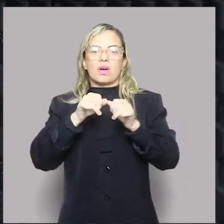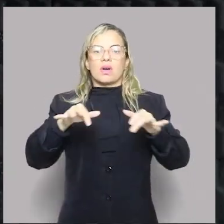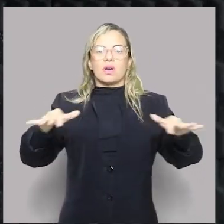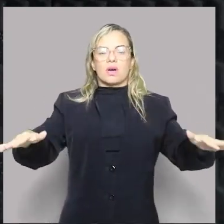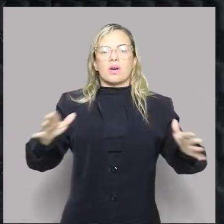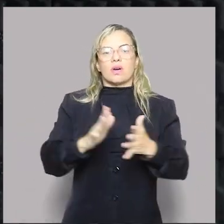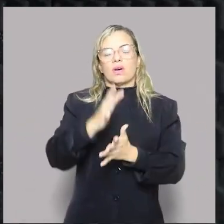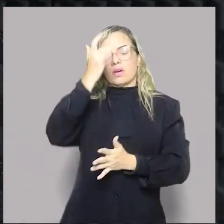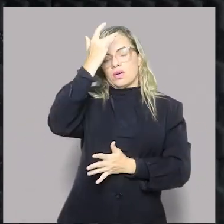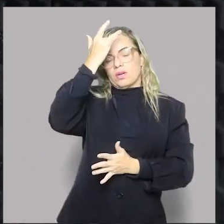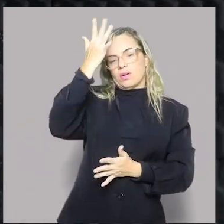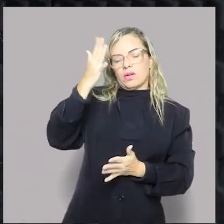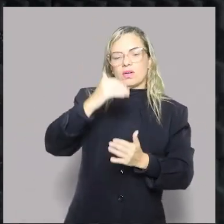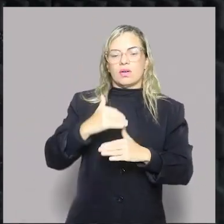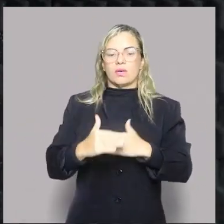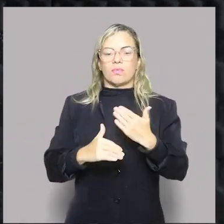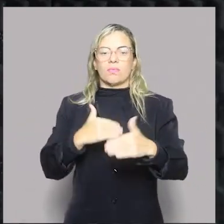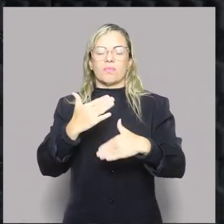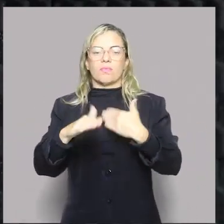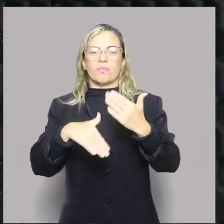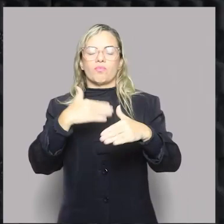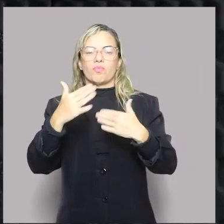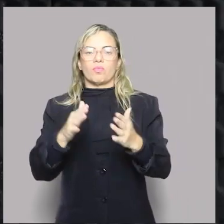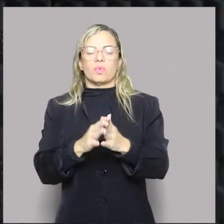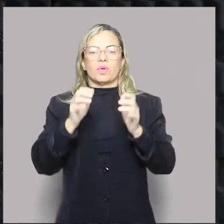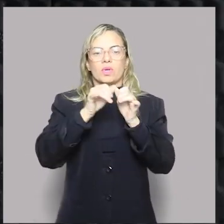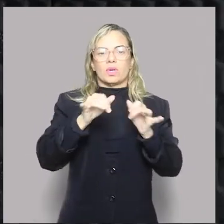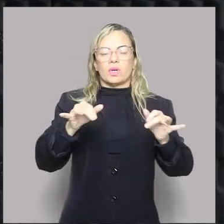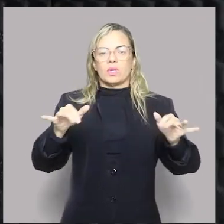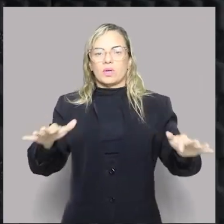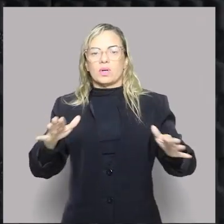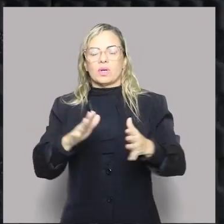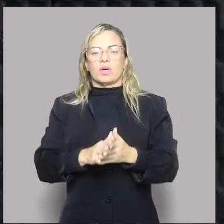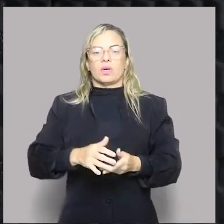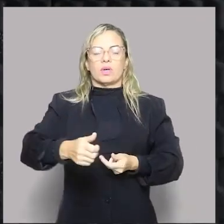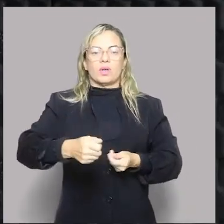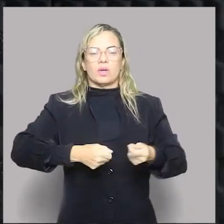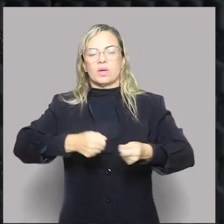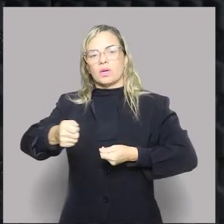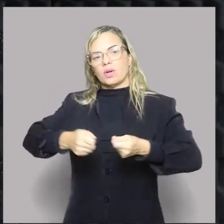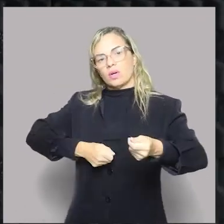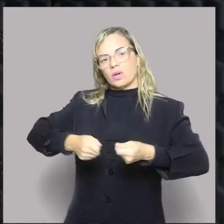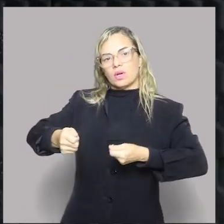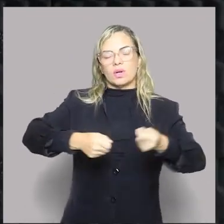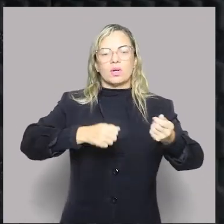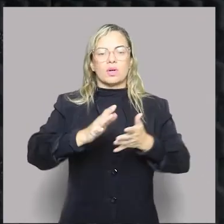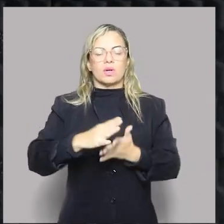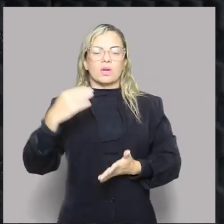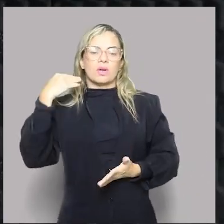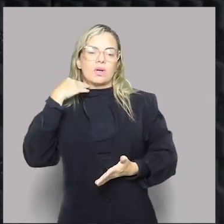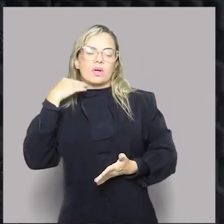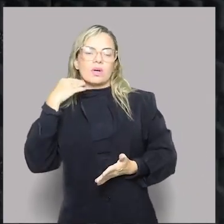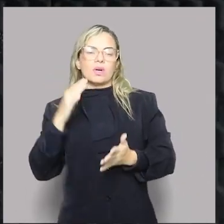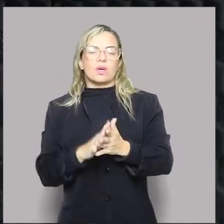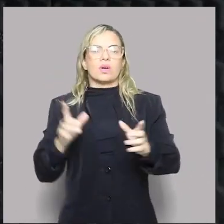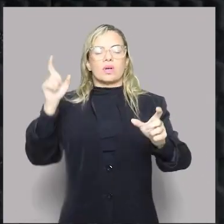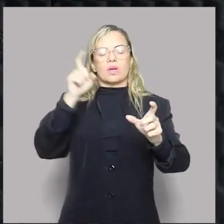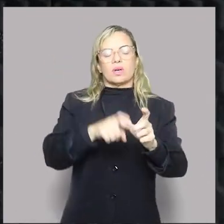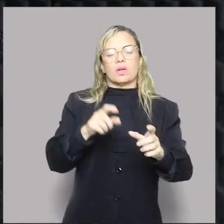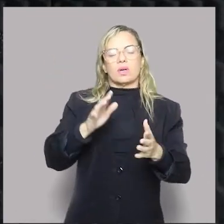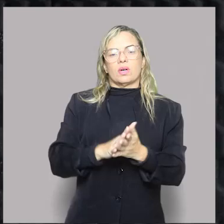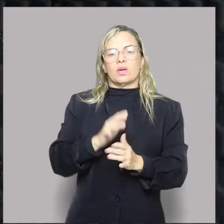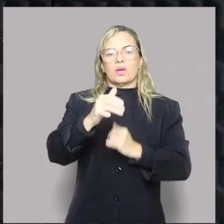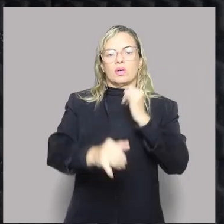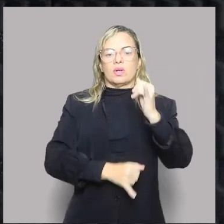Eu alinhei aqui, eu conectei. Eu disse que sem essa democratização, essa